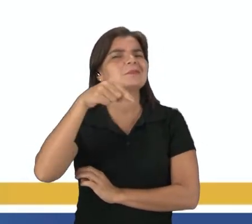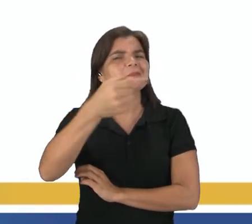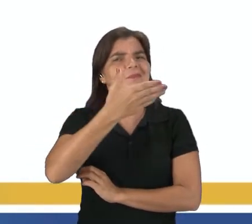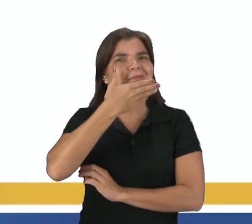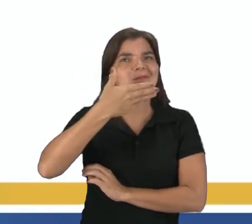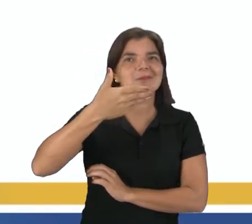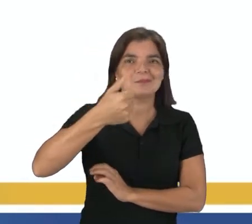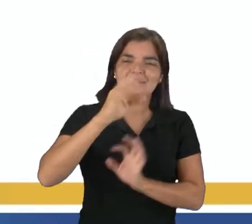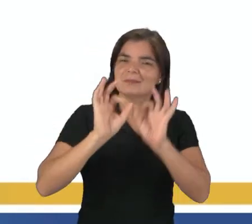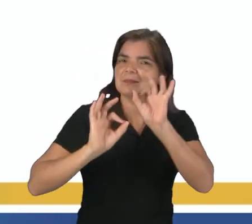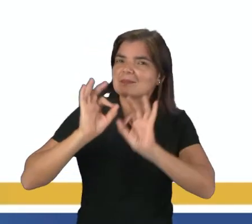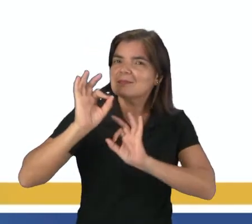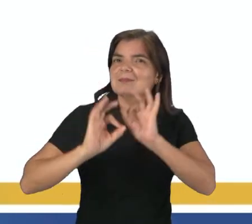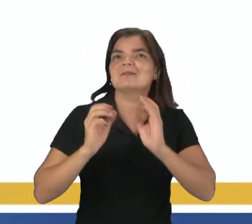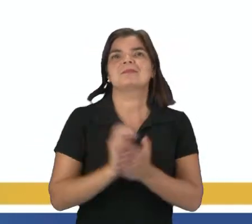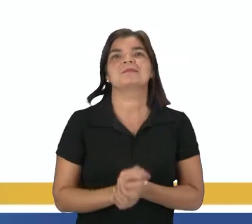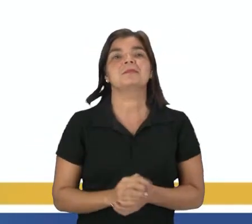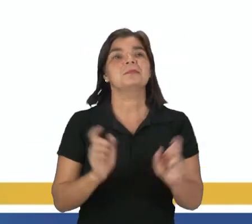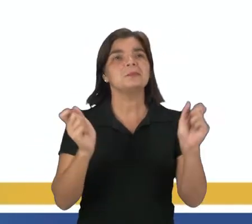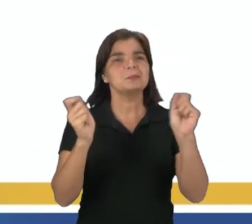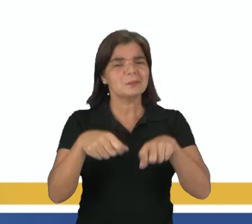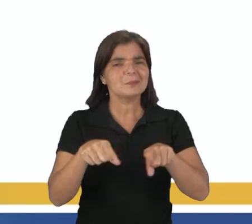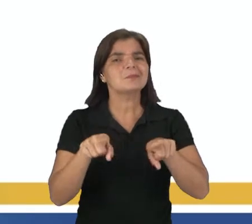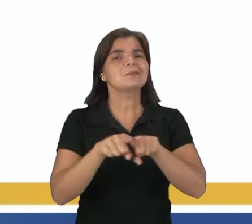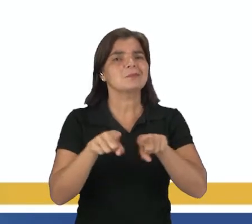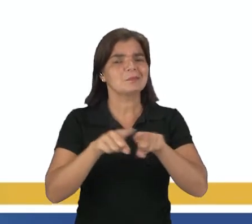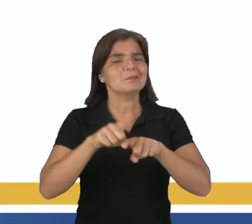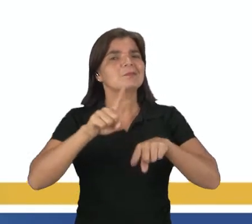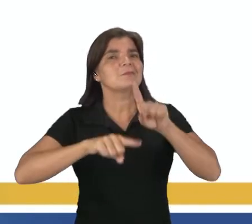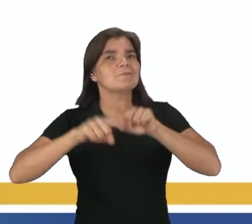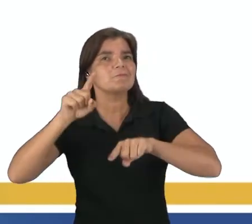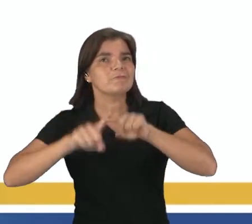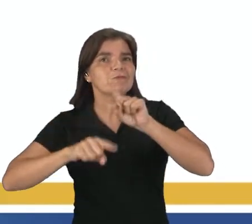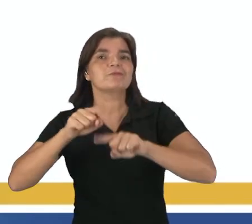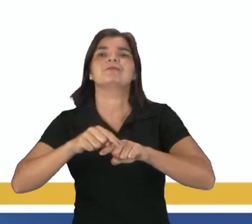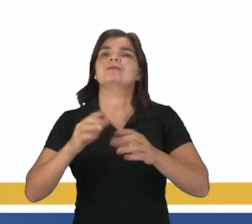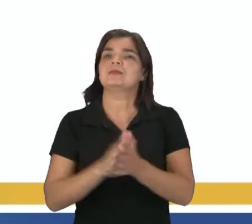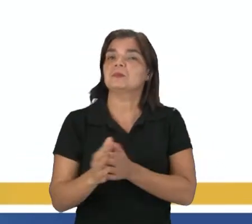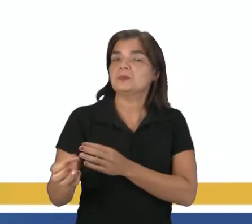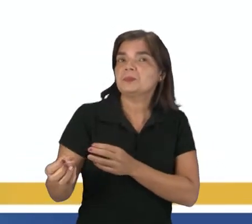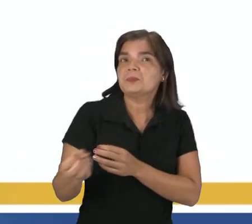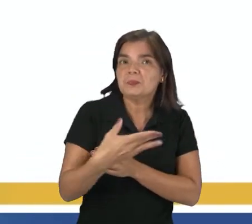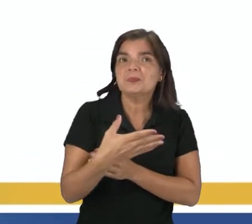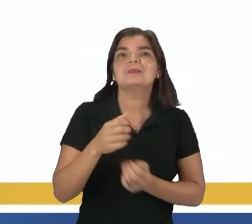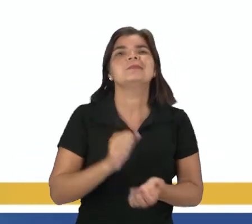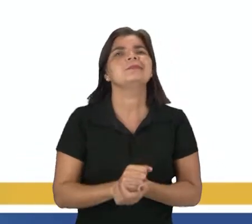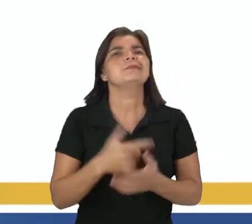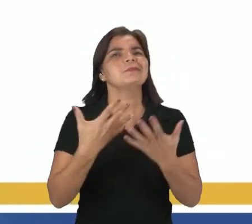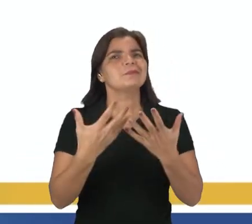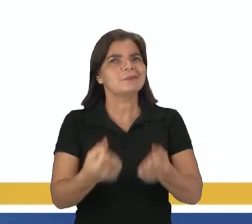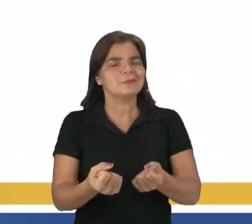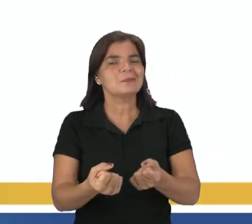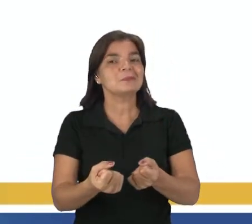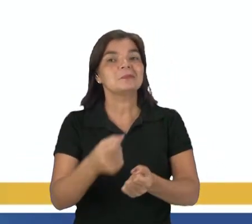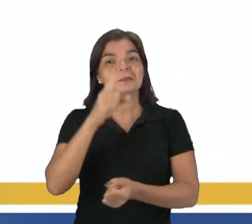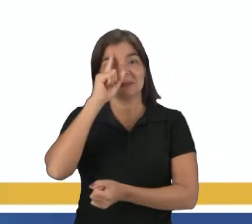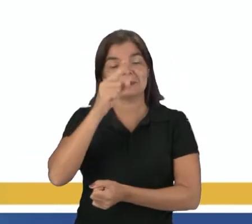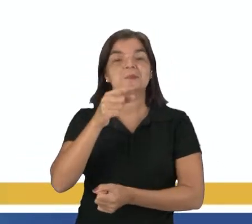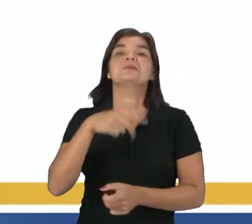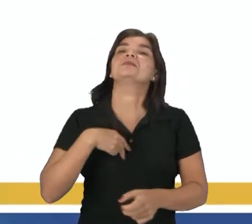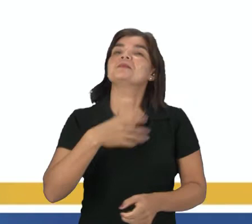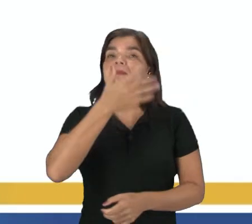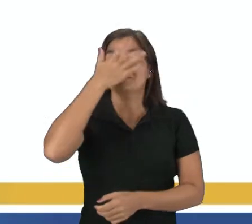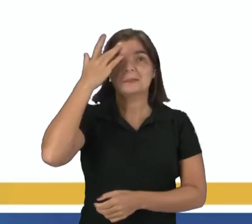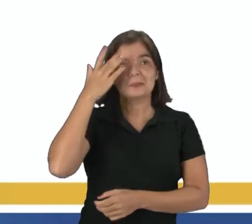uma série de melhorias. Por ser um equipamento revolucionário e inovador, ele foi considerado de